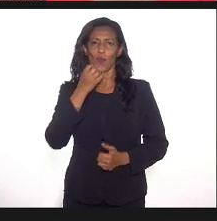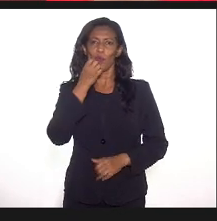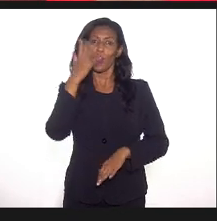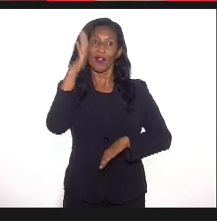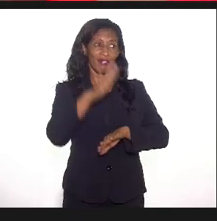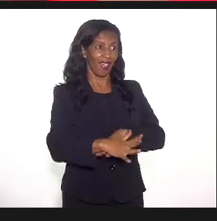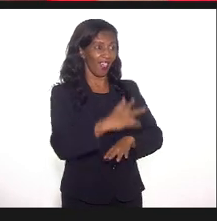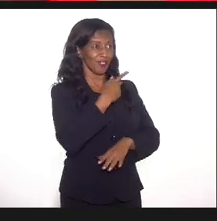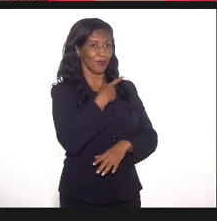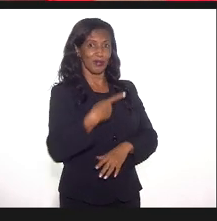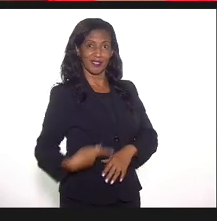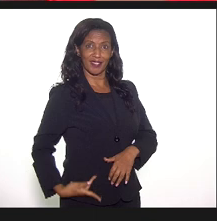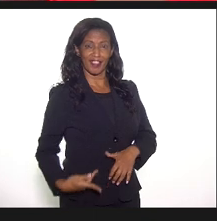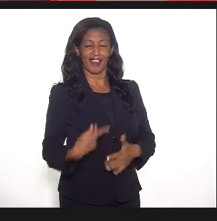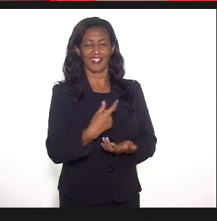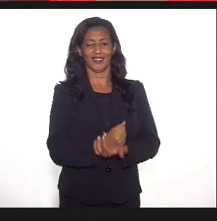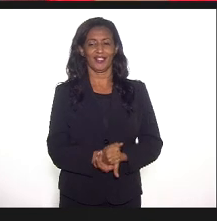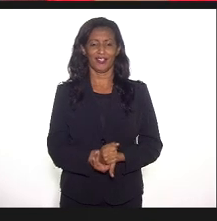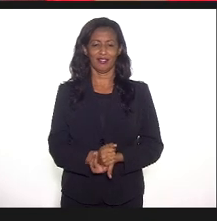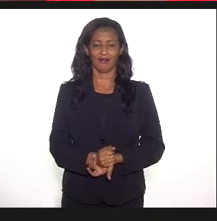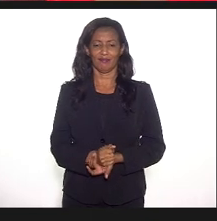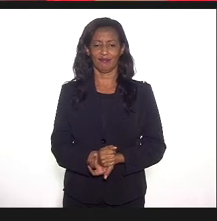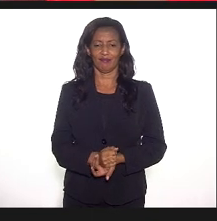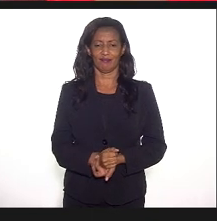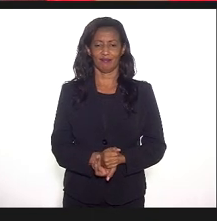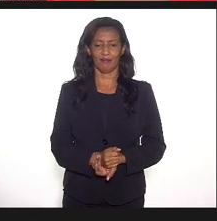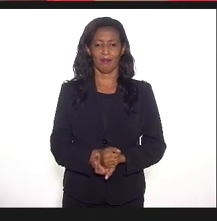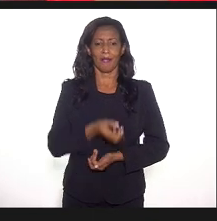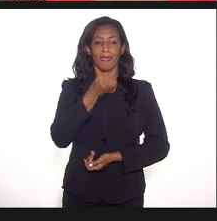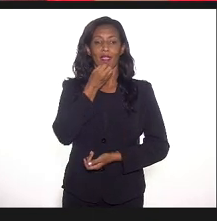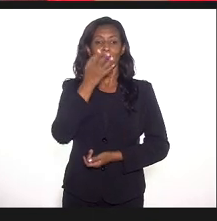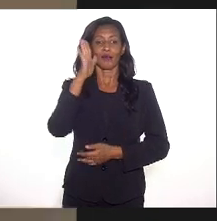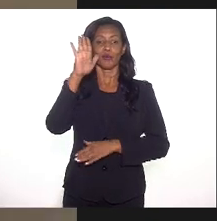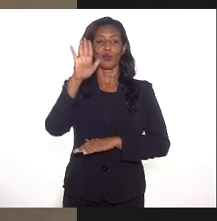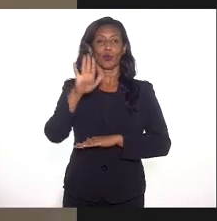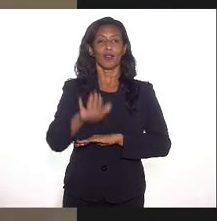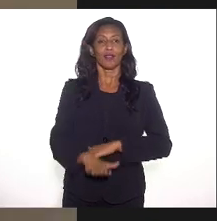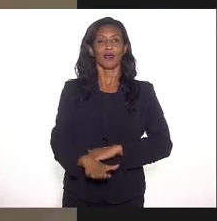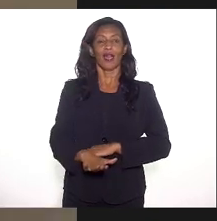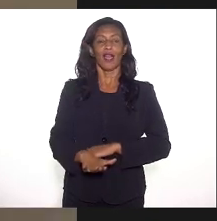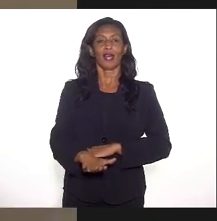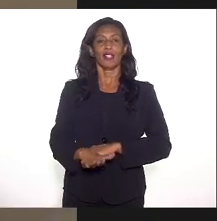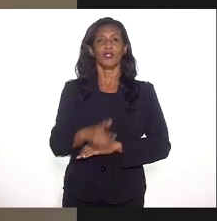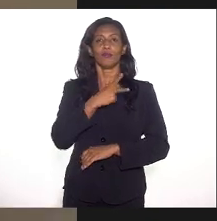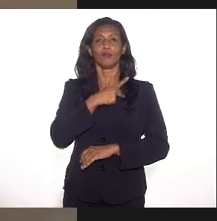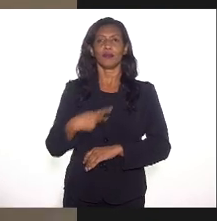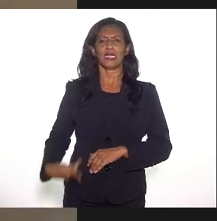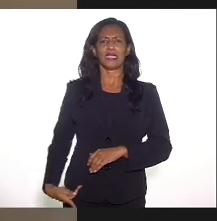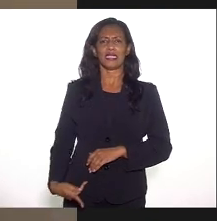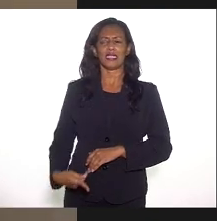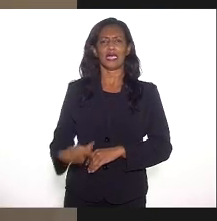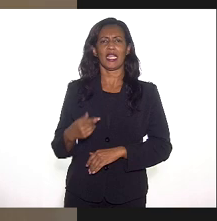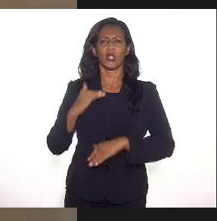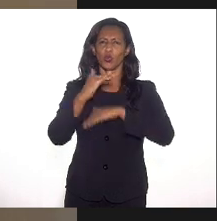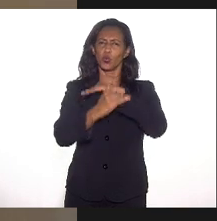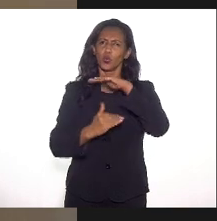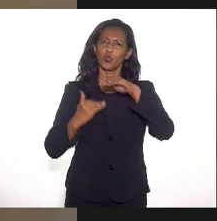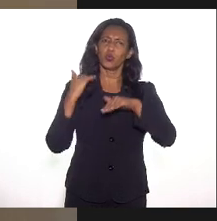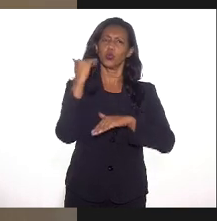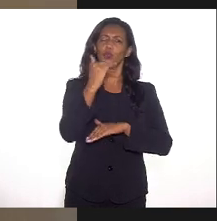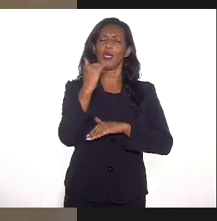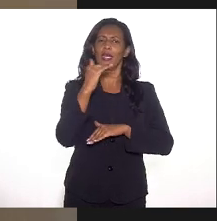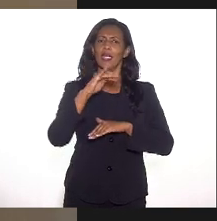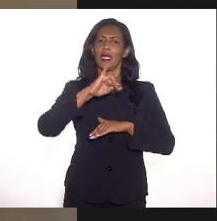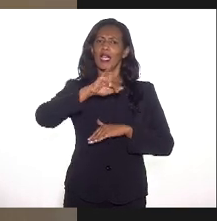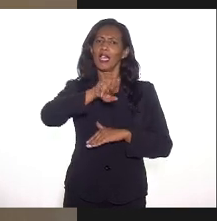presidente. Boa tarde. Boa tarde, presidente querido. Felicíssima que o Supera Rio